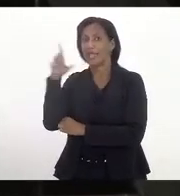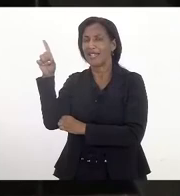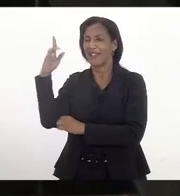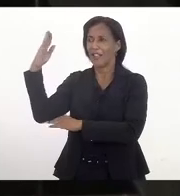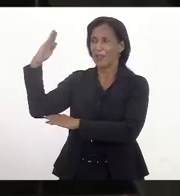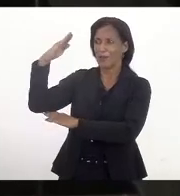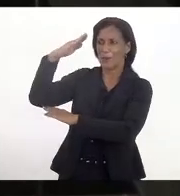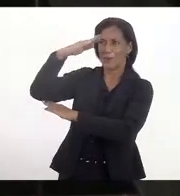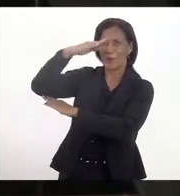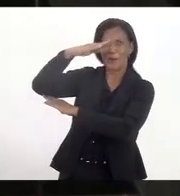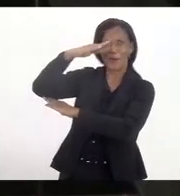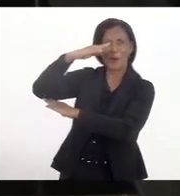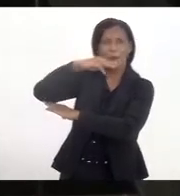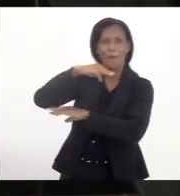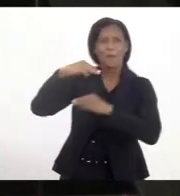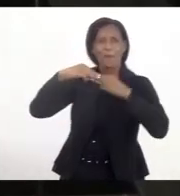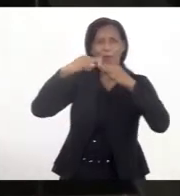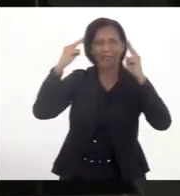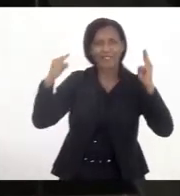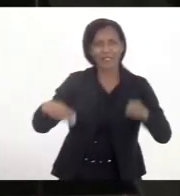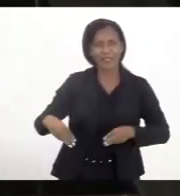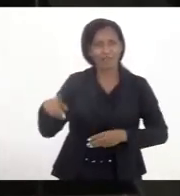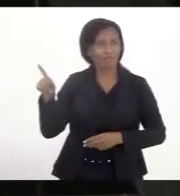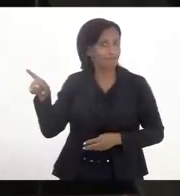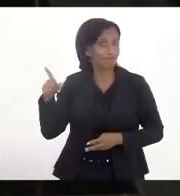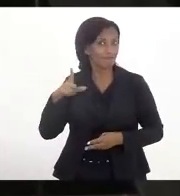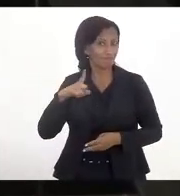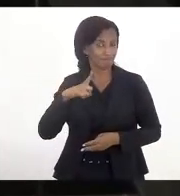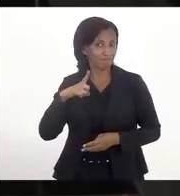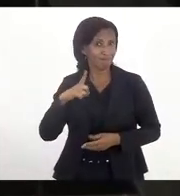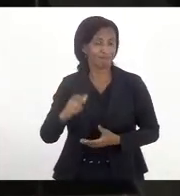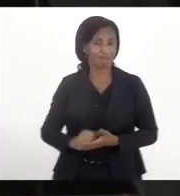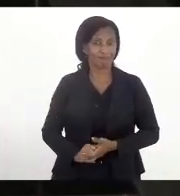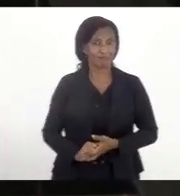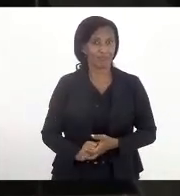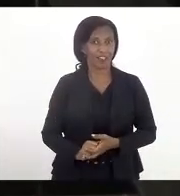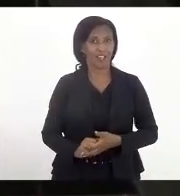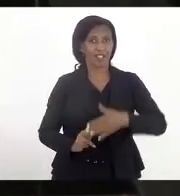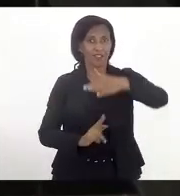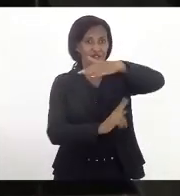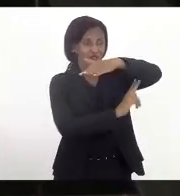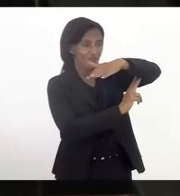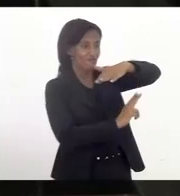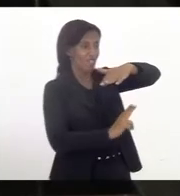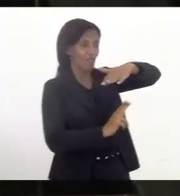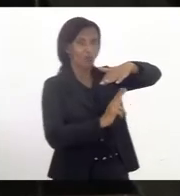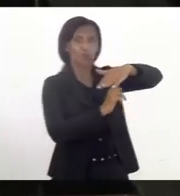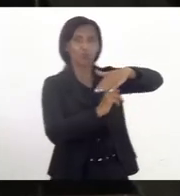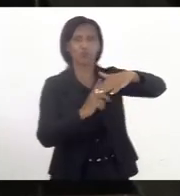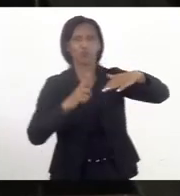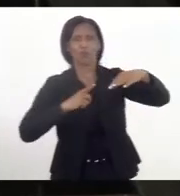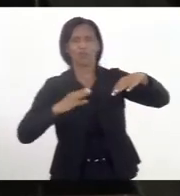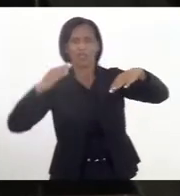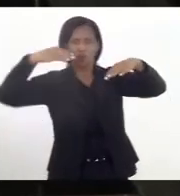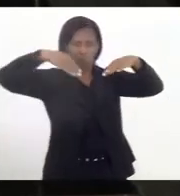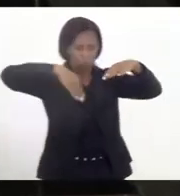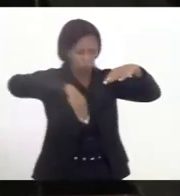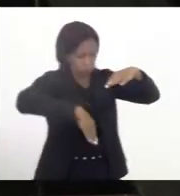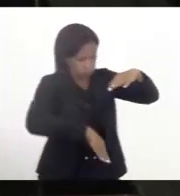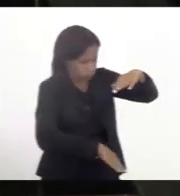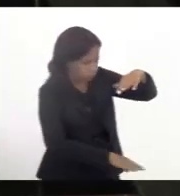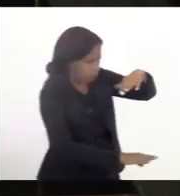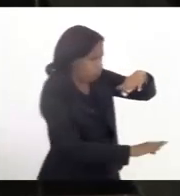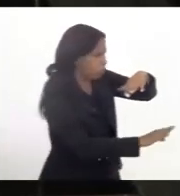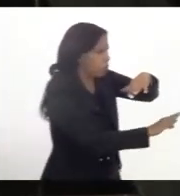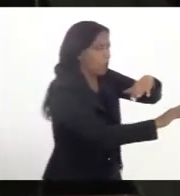aliás tem dois museus e tem ponto tem estrupo de adultos e Tunas de grande extensão